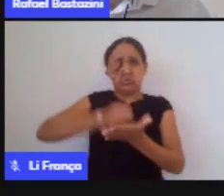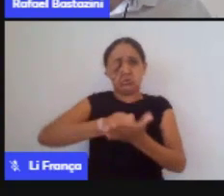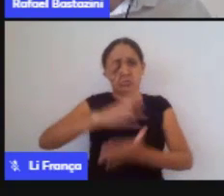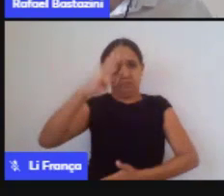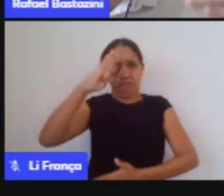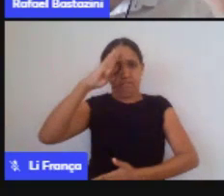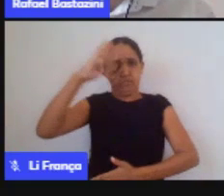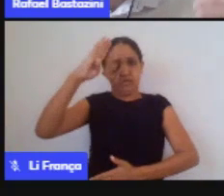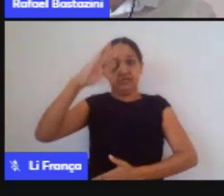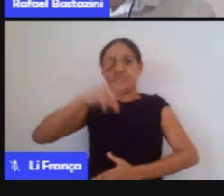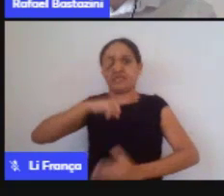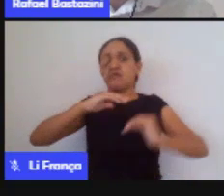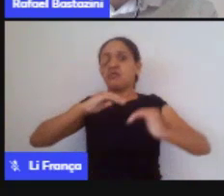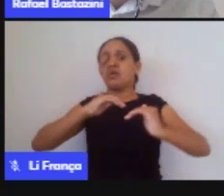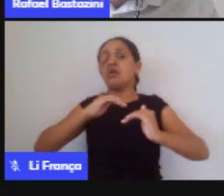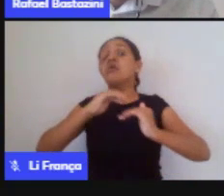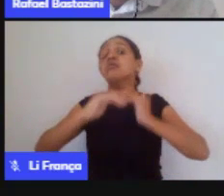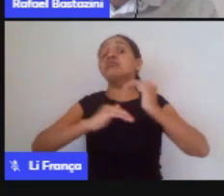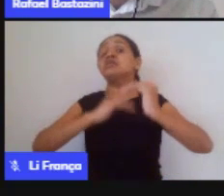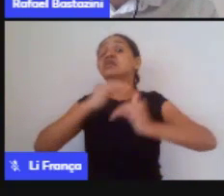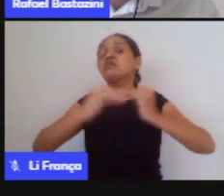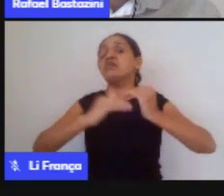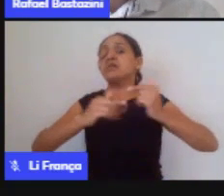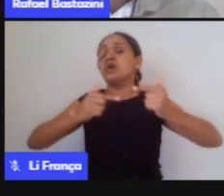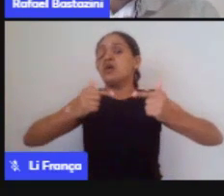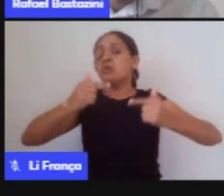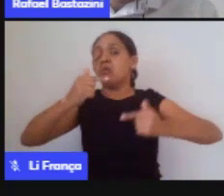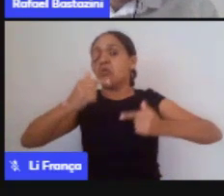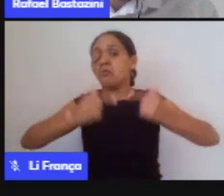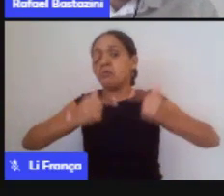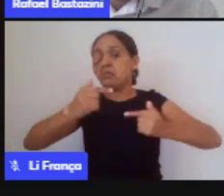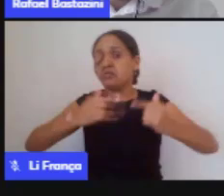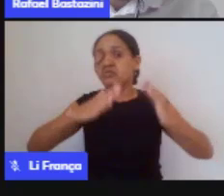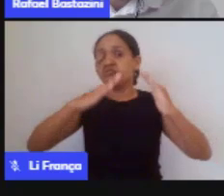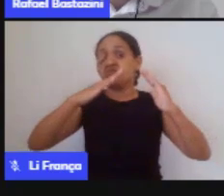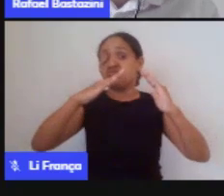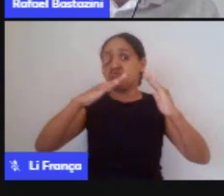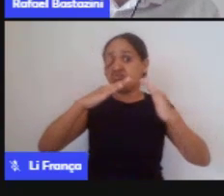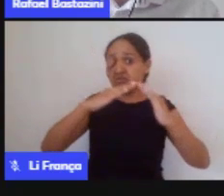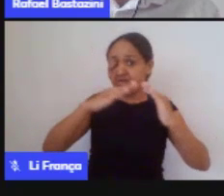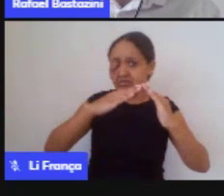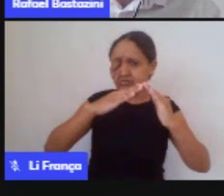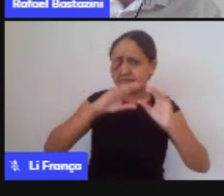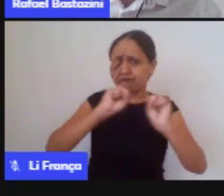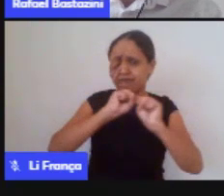o desenvolvimento, então, de uma política habitacional de grande escala